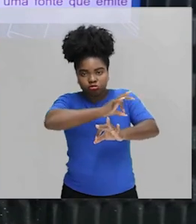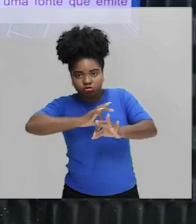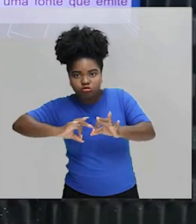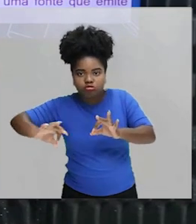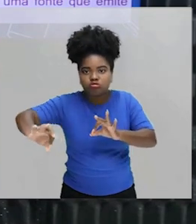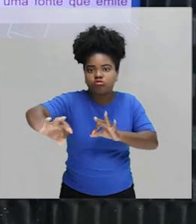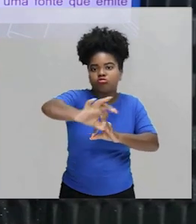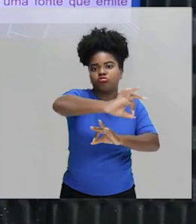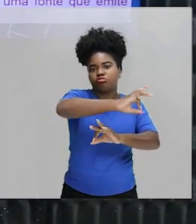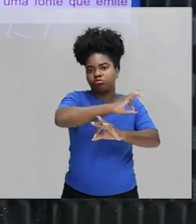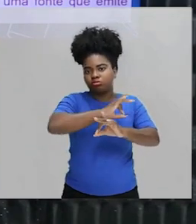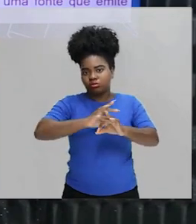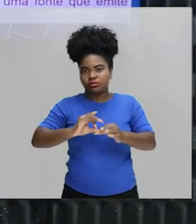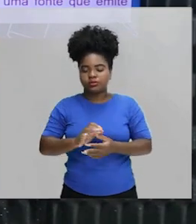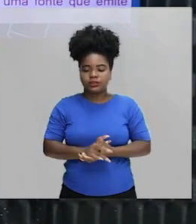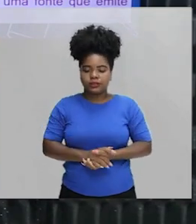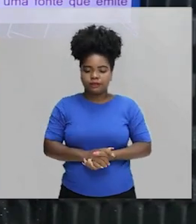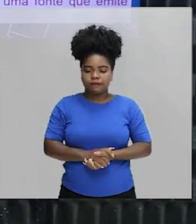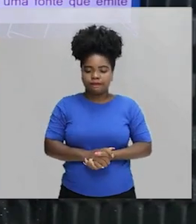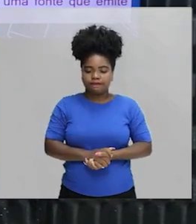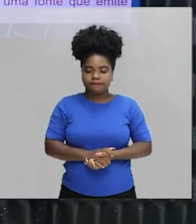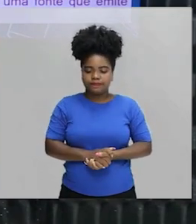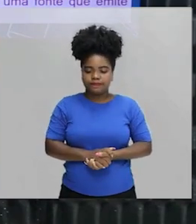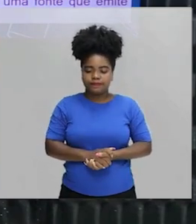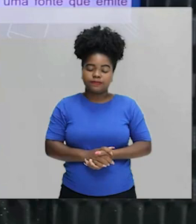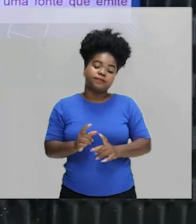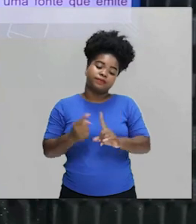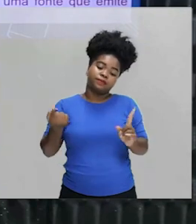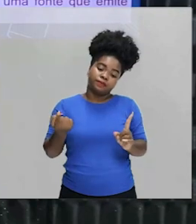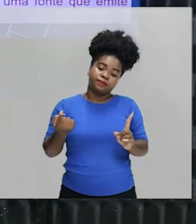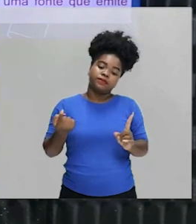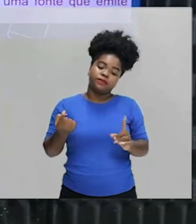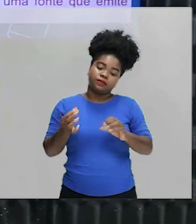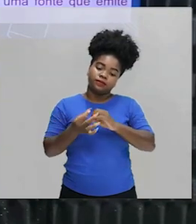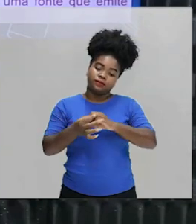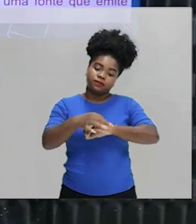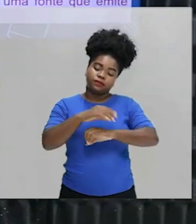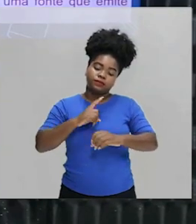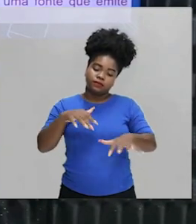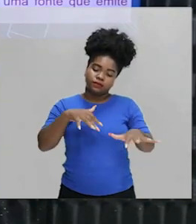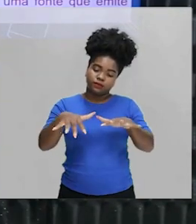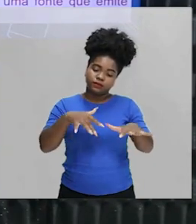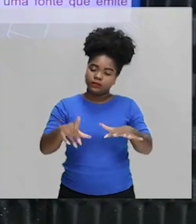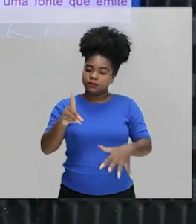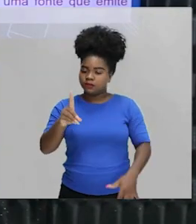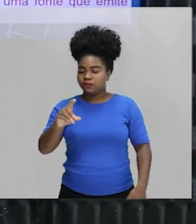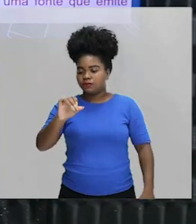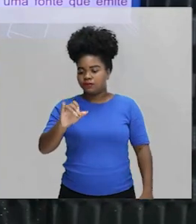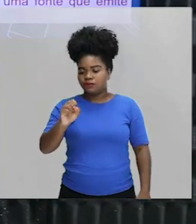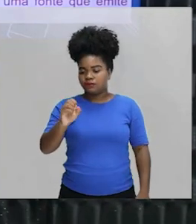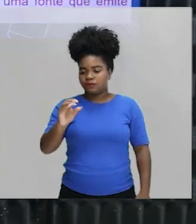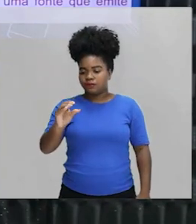em torno do núcleo mas na verdade um átomo ele tem um movimento discreto ou seja